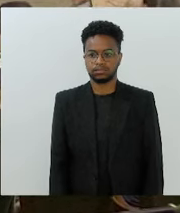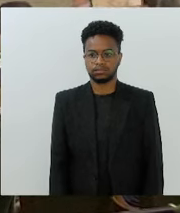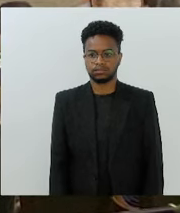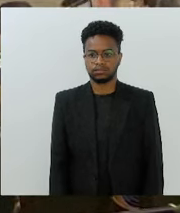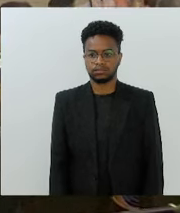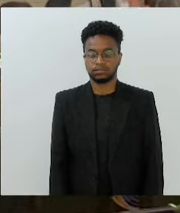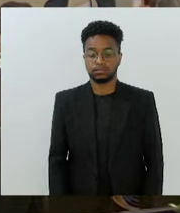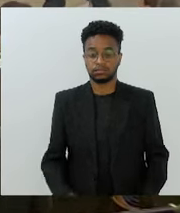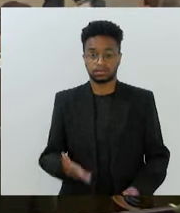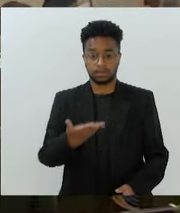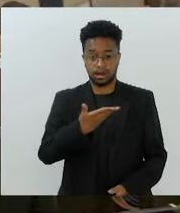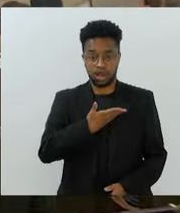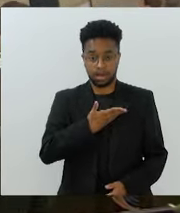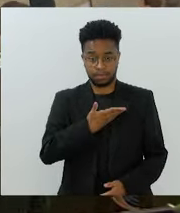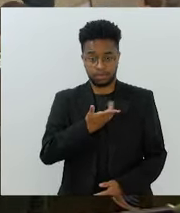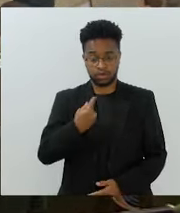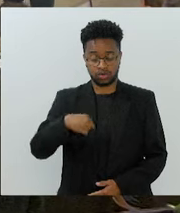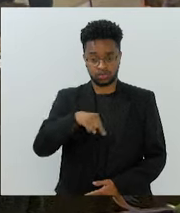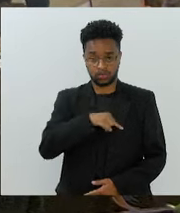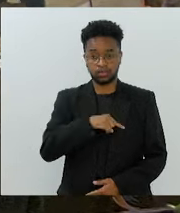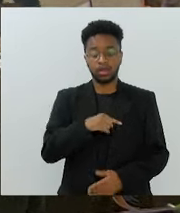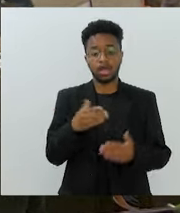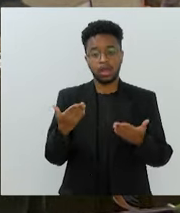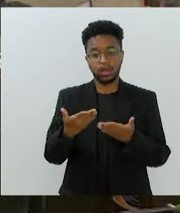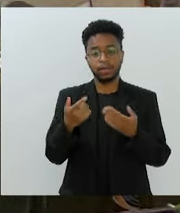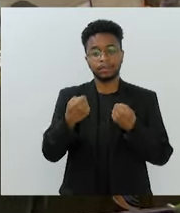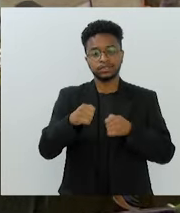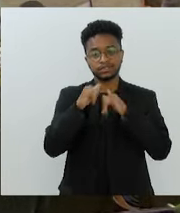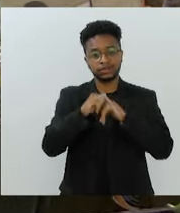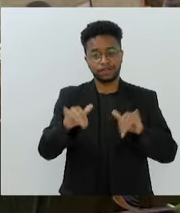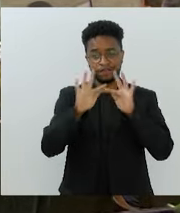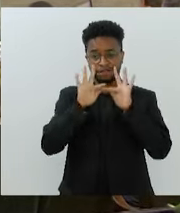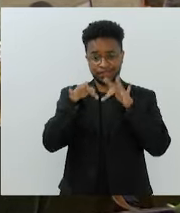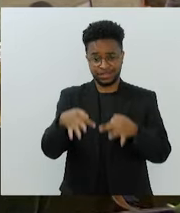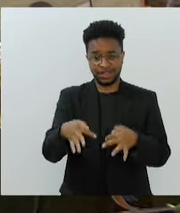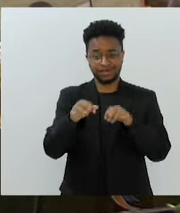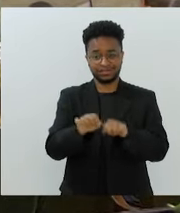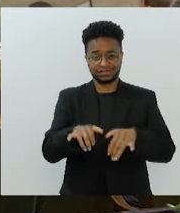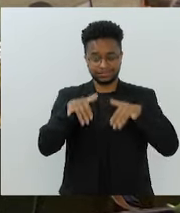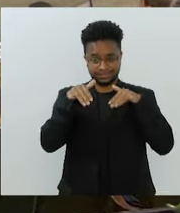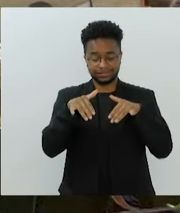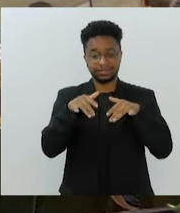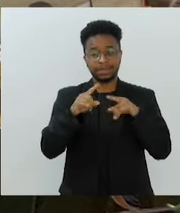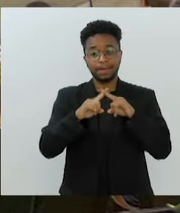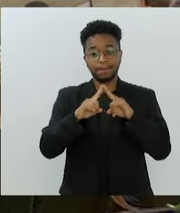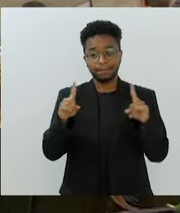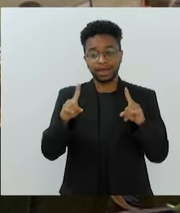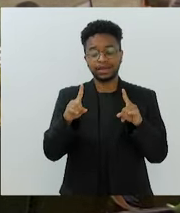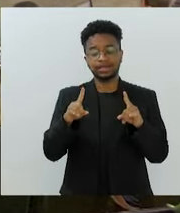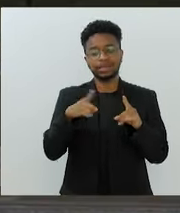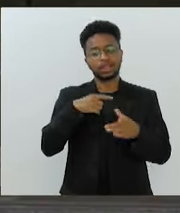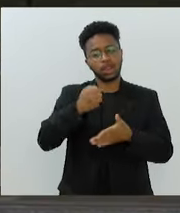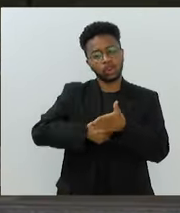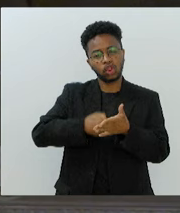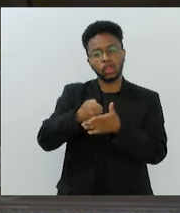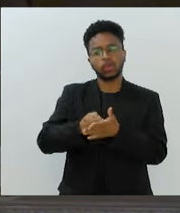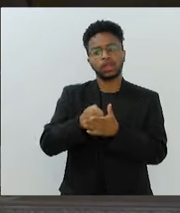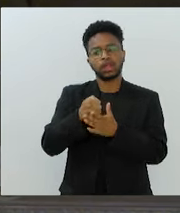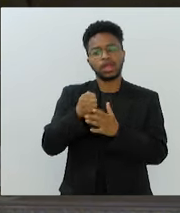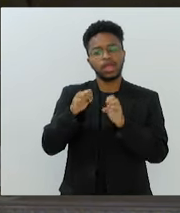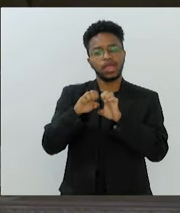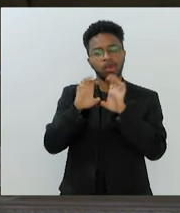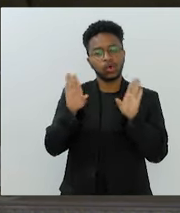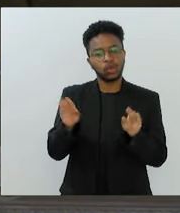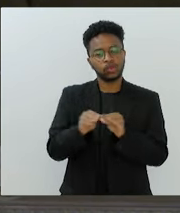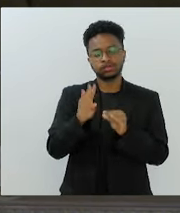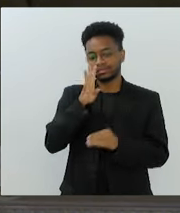Amigos e amigas, nós temos que declarar encerrada essa sessão, mas não a luta ecológica, a resistência ética, e